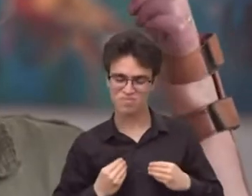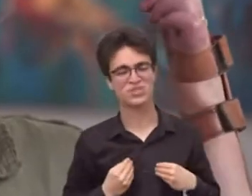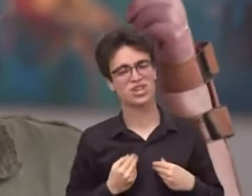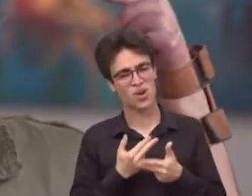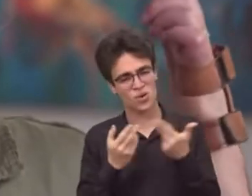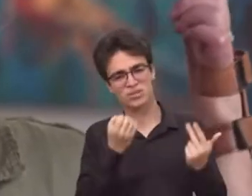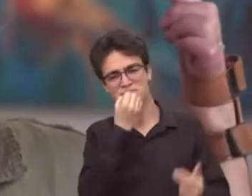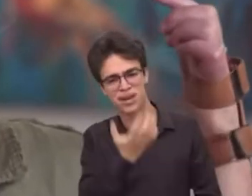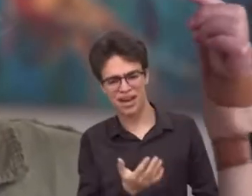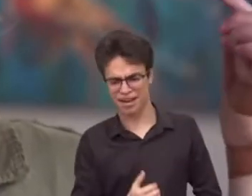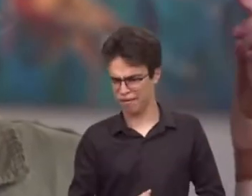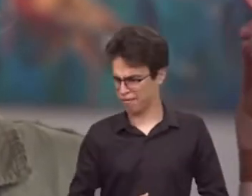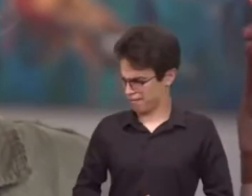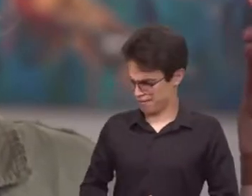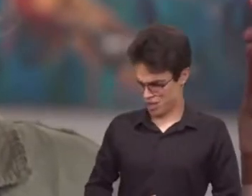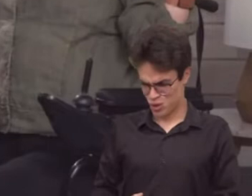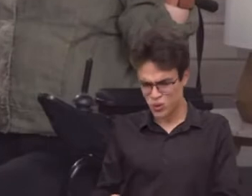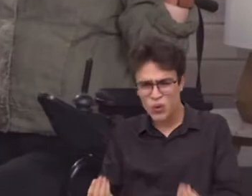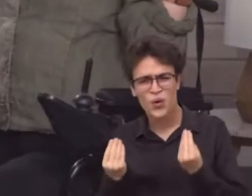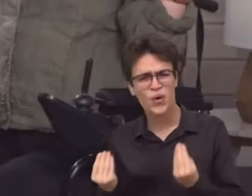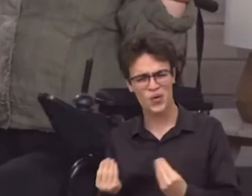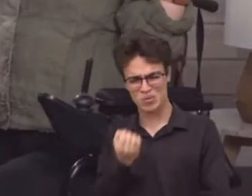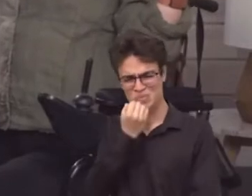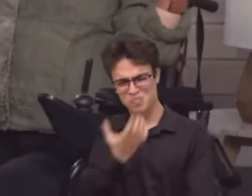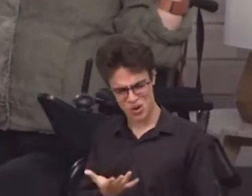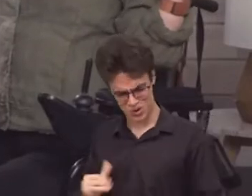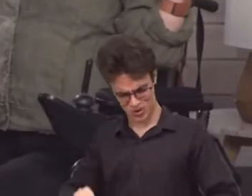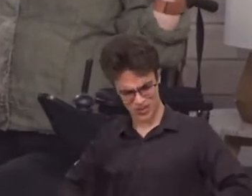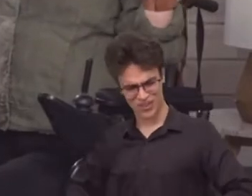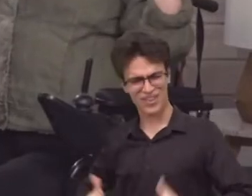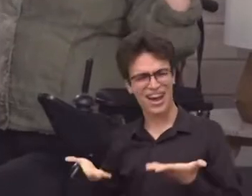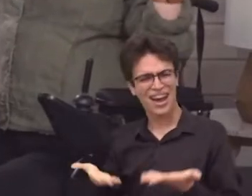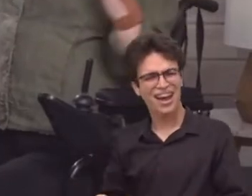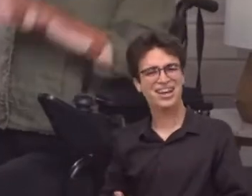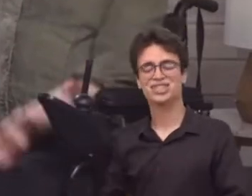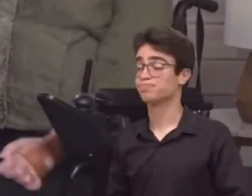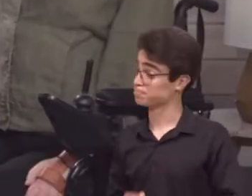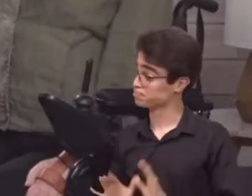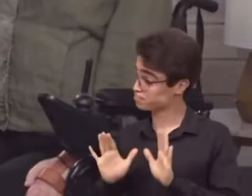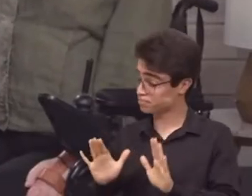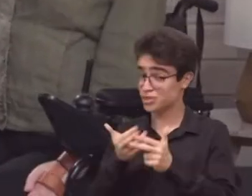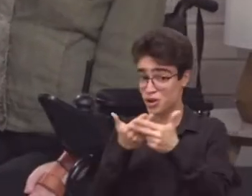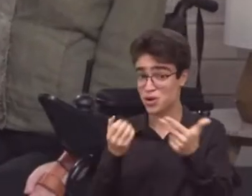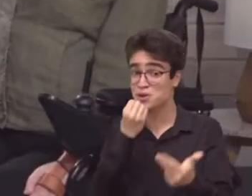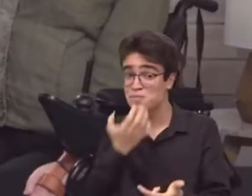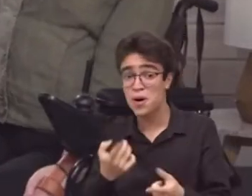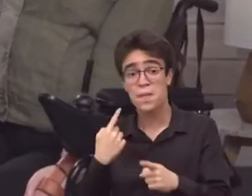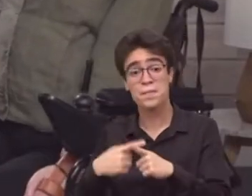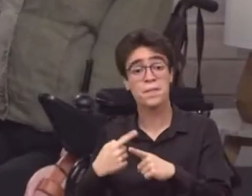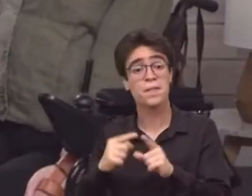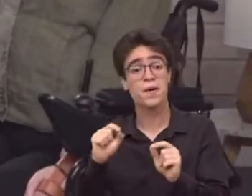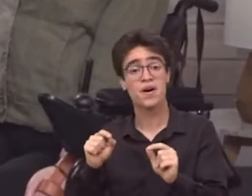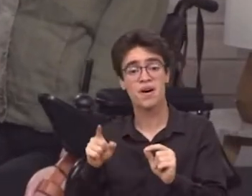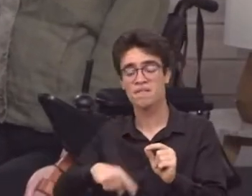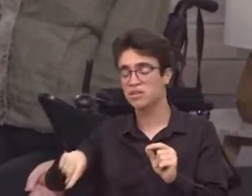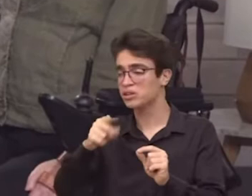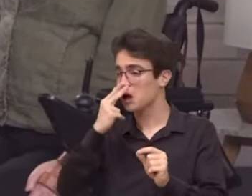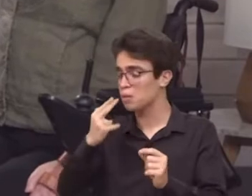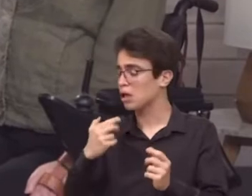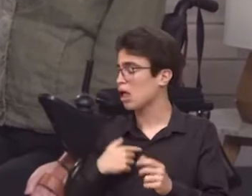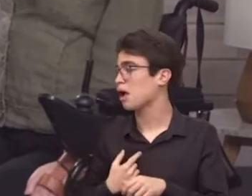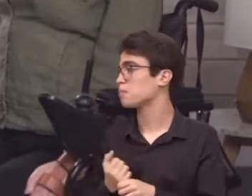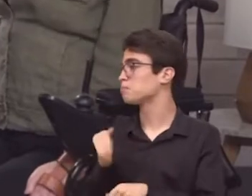você pode pensar o que de bom poderia ver disso bem A Coisa boa é que vai te acordar da sua dormência